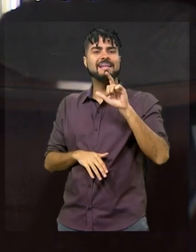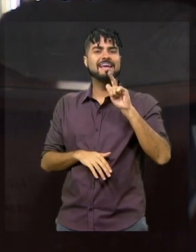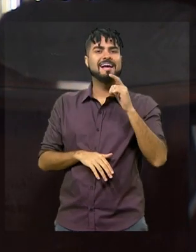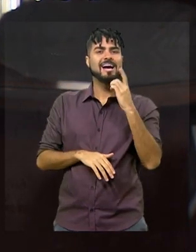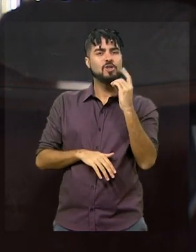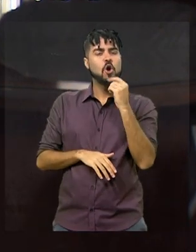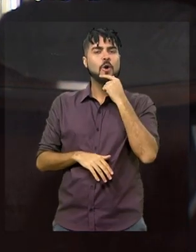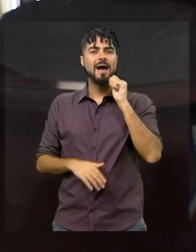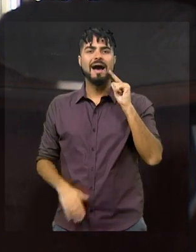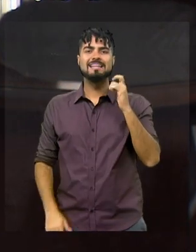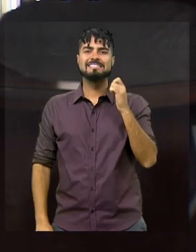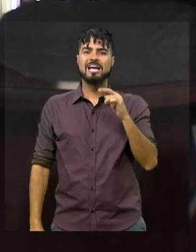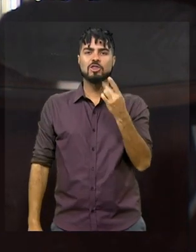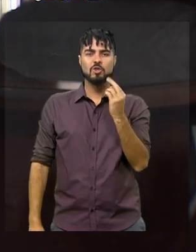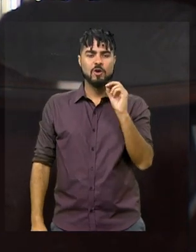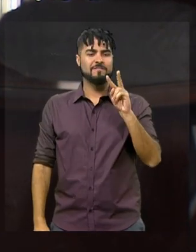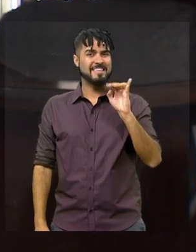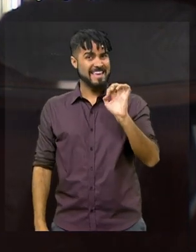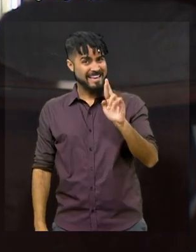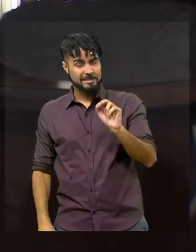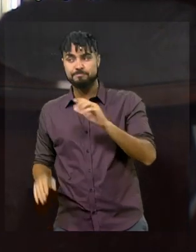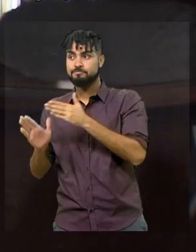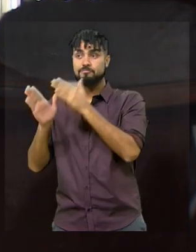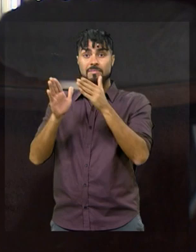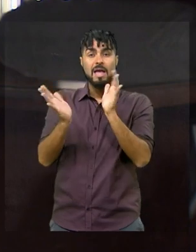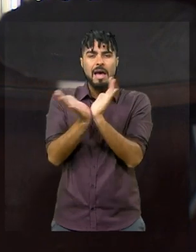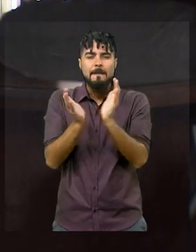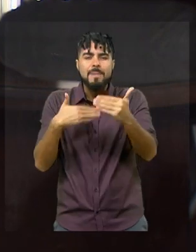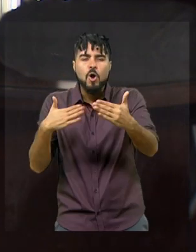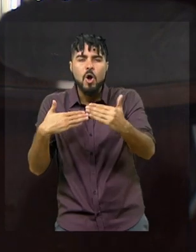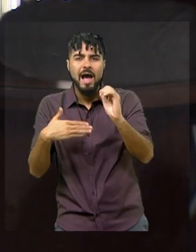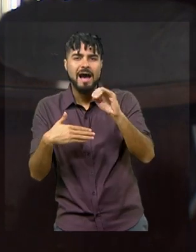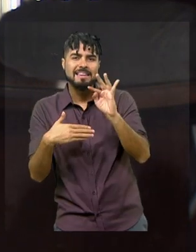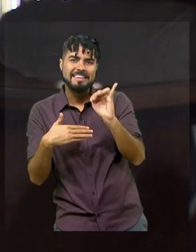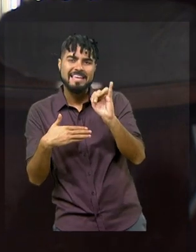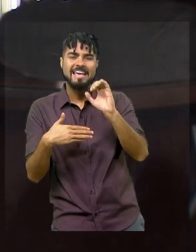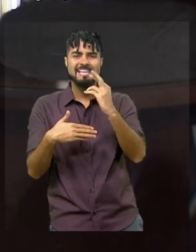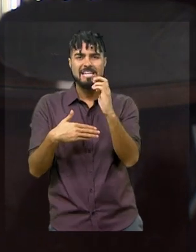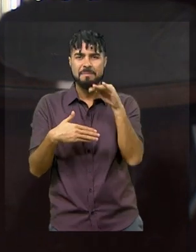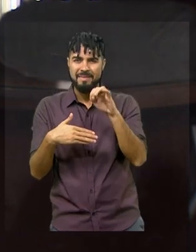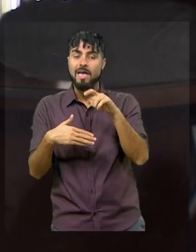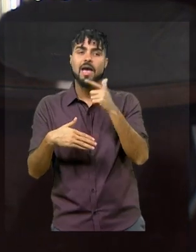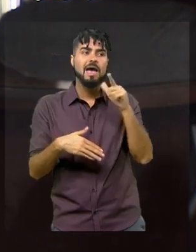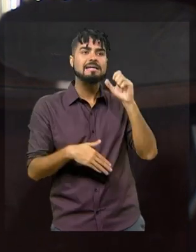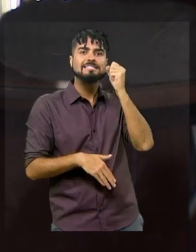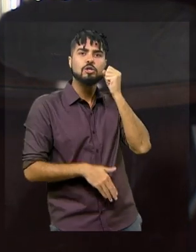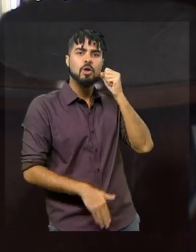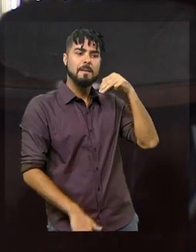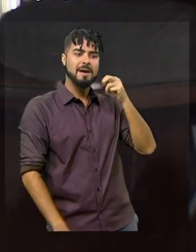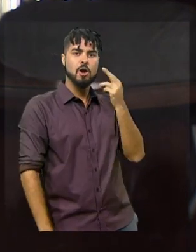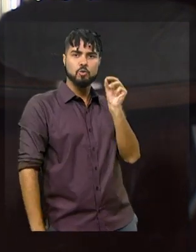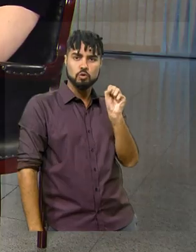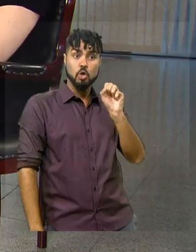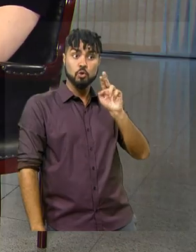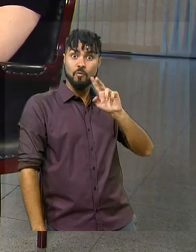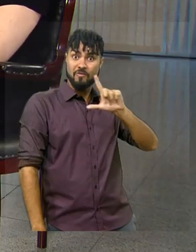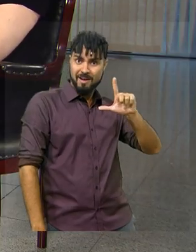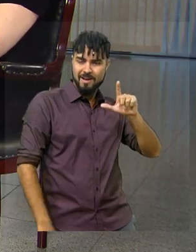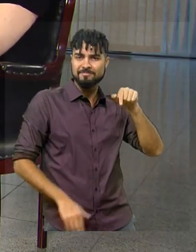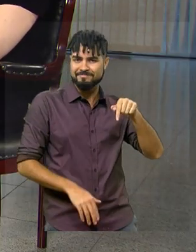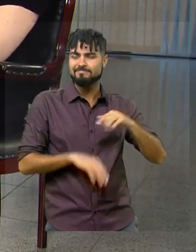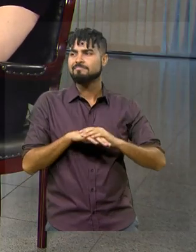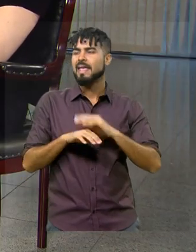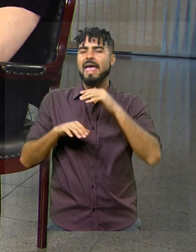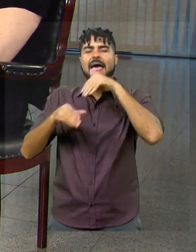Alessandro Vieira. Pacote anticrime, com todos os adereços, passamos para o senador Marcos Duval. Agora, toda a parte eleitoral,